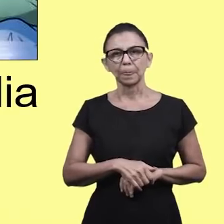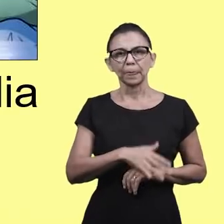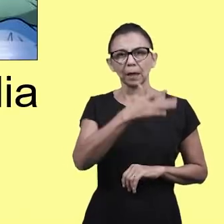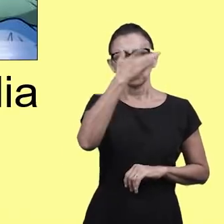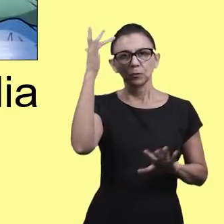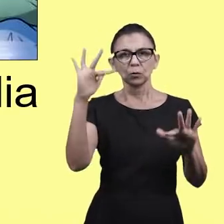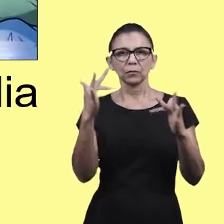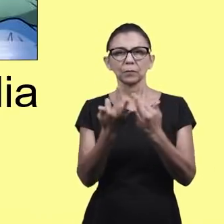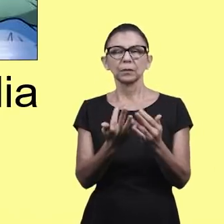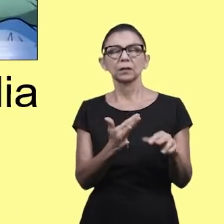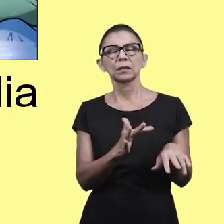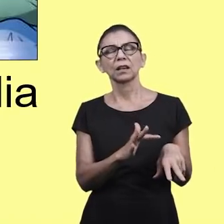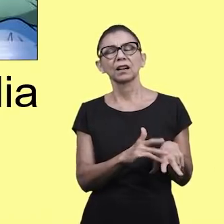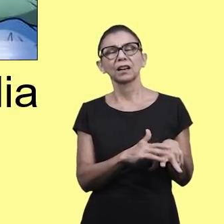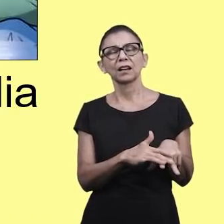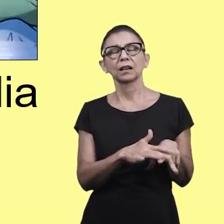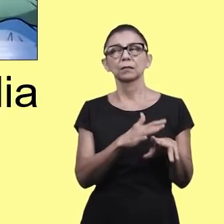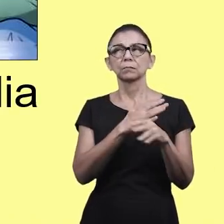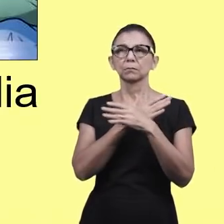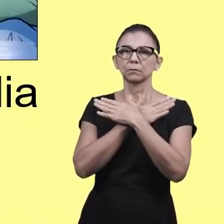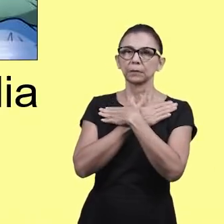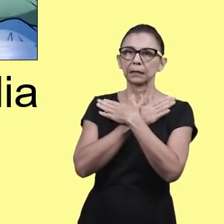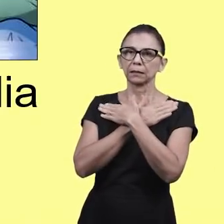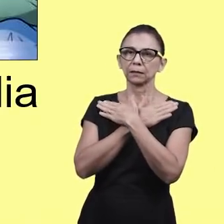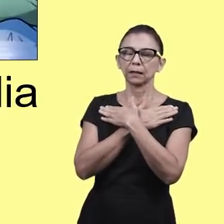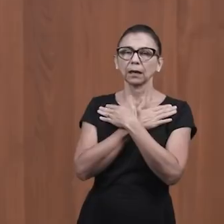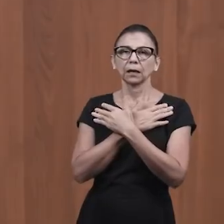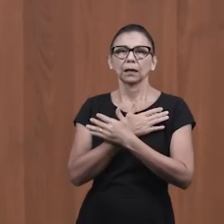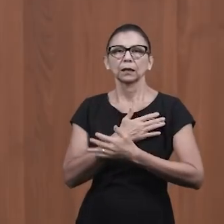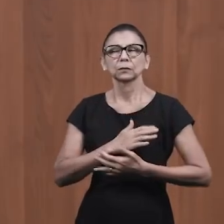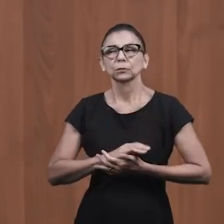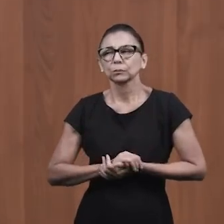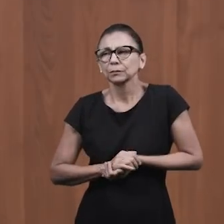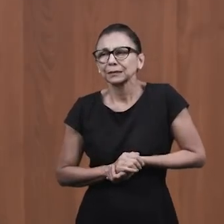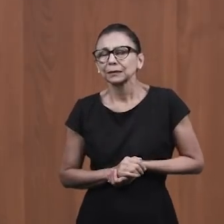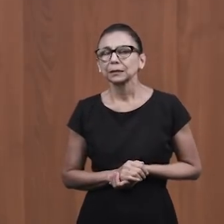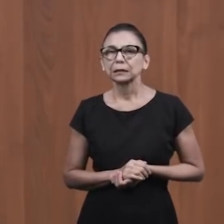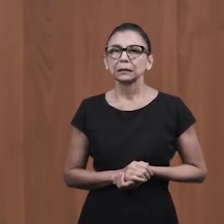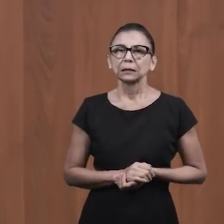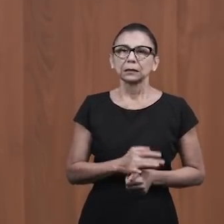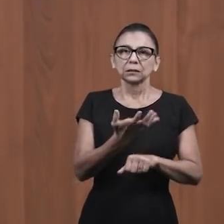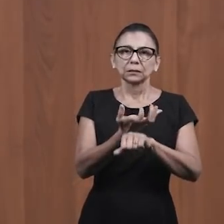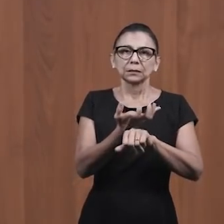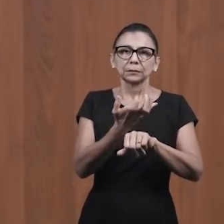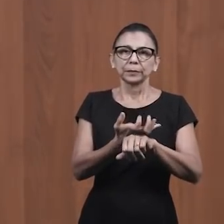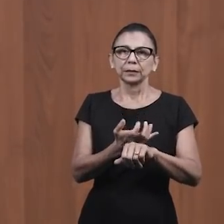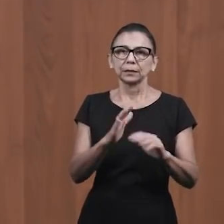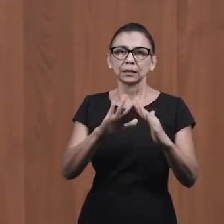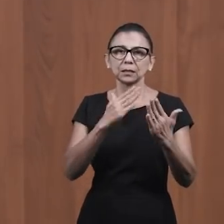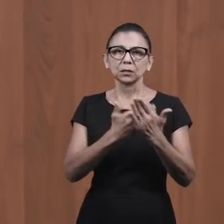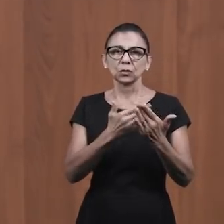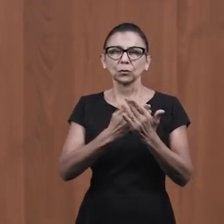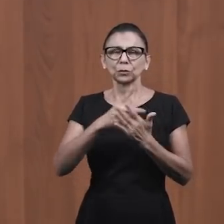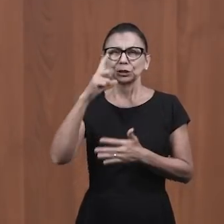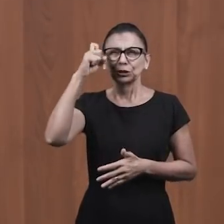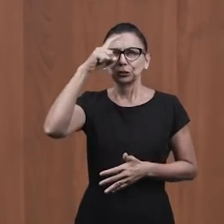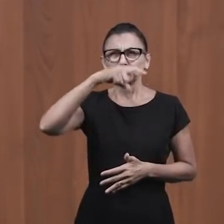verso 15. E ele me invocará e eu lhe responderei. Estarei com ele na